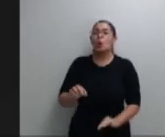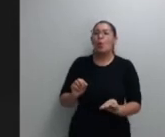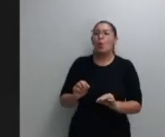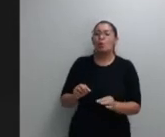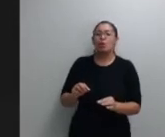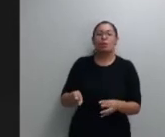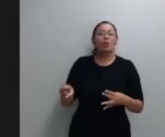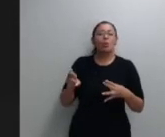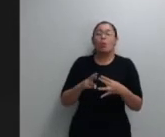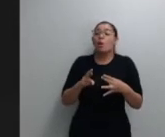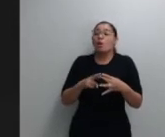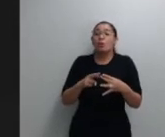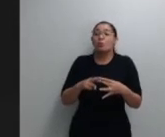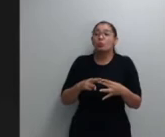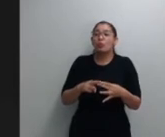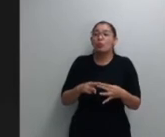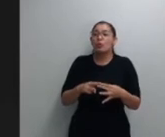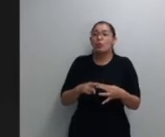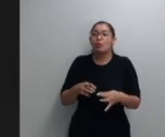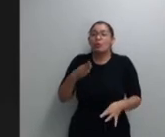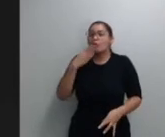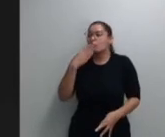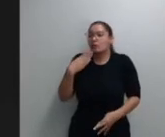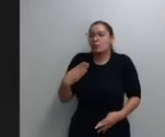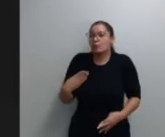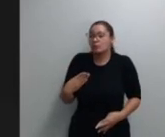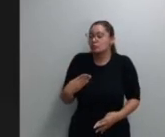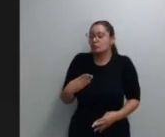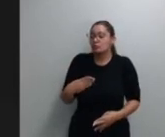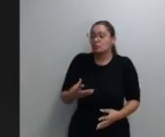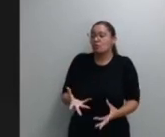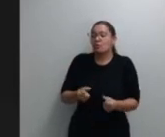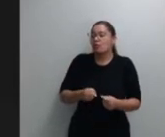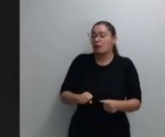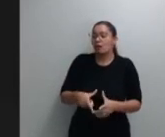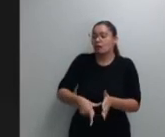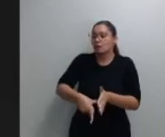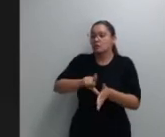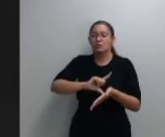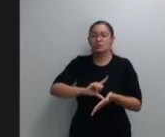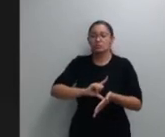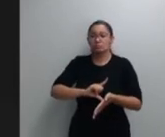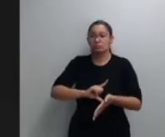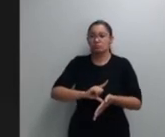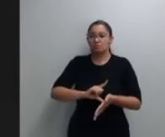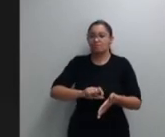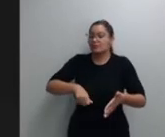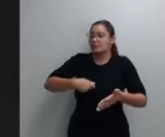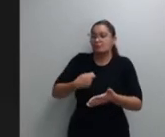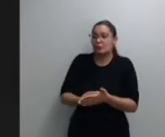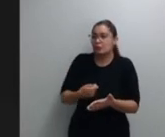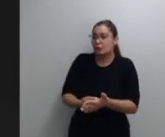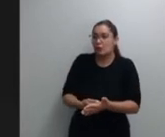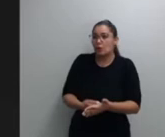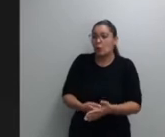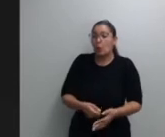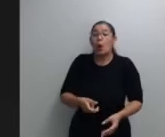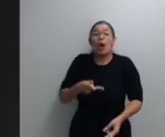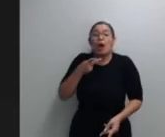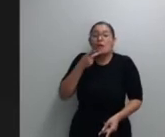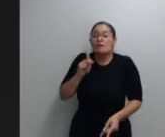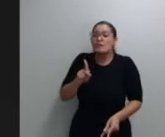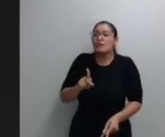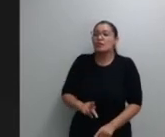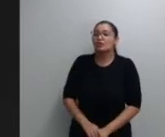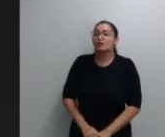recurso ordinário, nem o pedido de tutela provisória a ele vinculado, infirmaram o argumento que ensejou